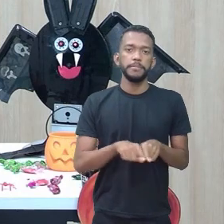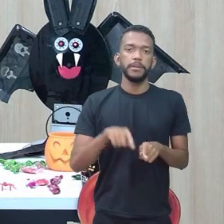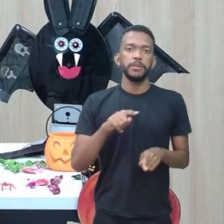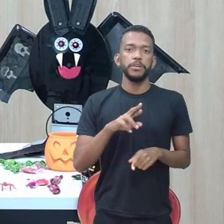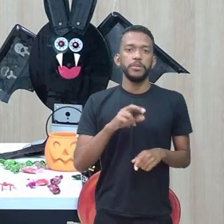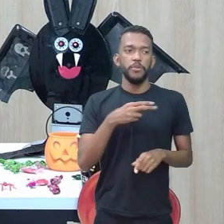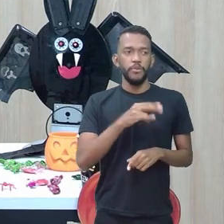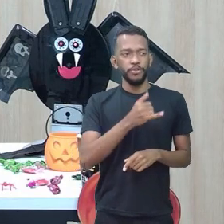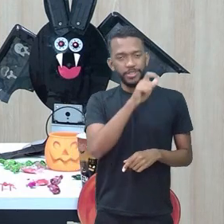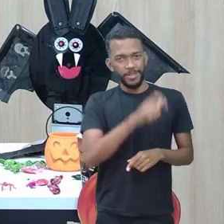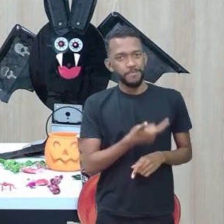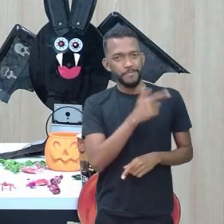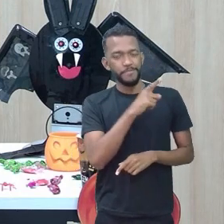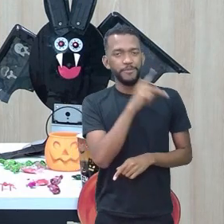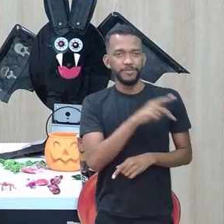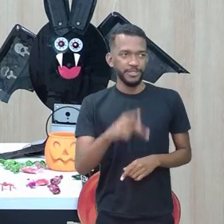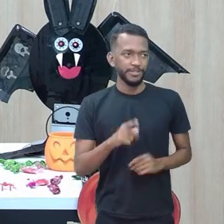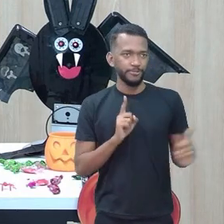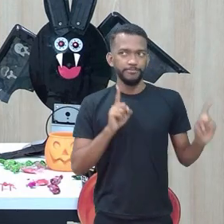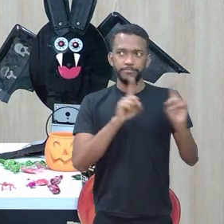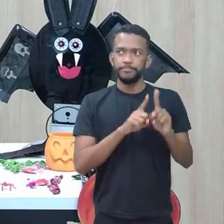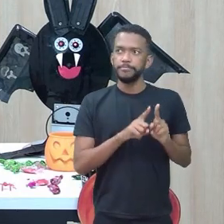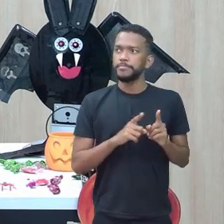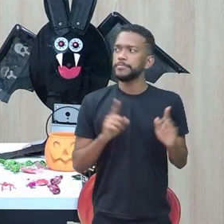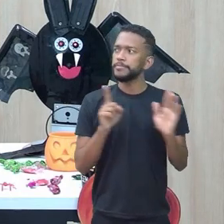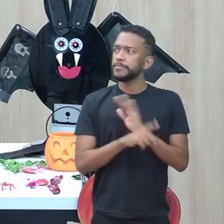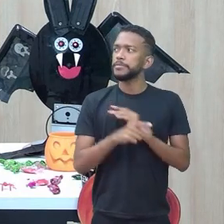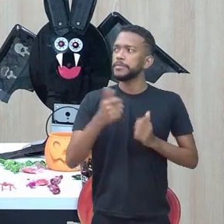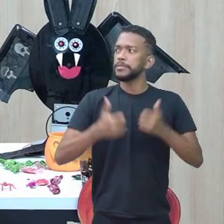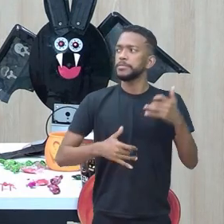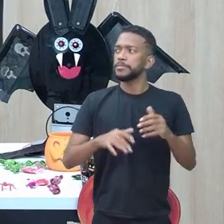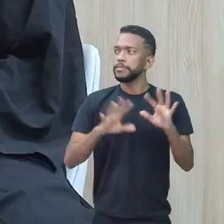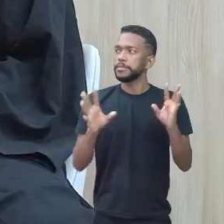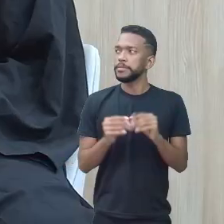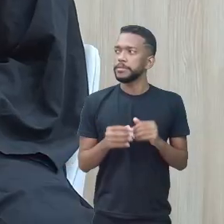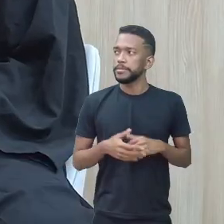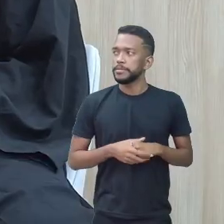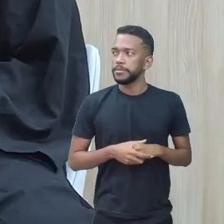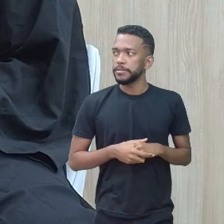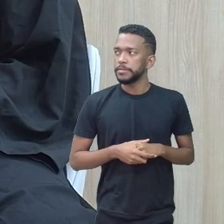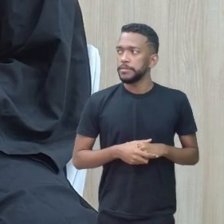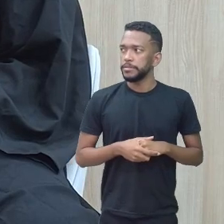eu espero que vocês tenham gostado. Professor, dá uma palavra pro pessoal aí, ó.